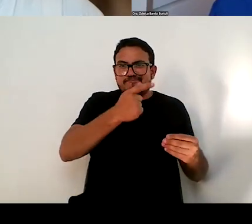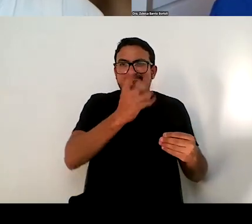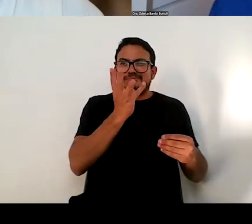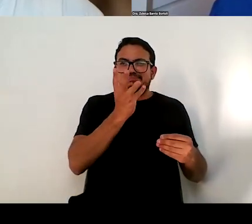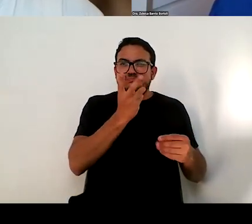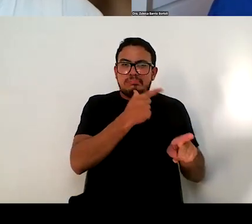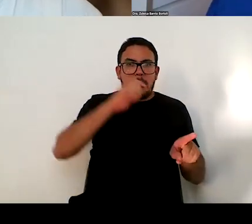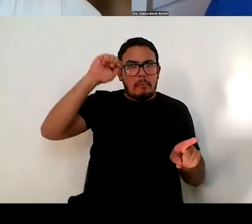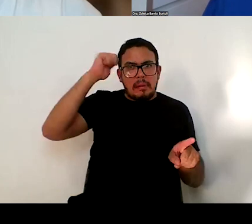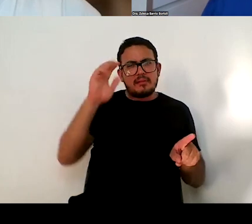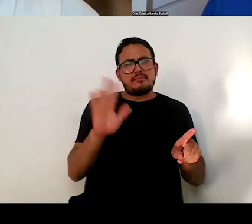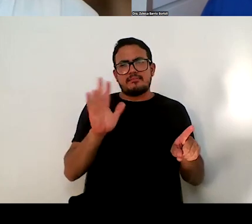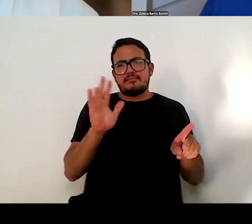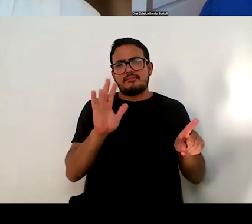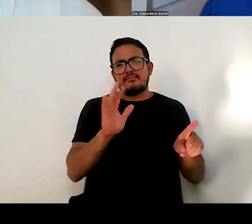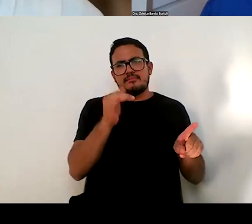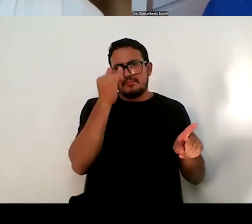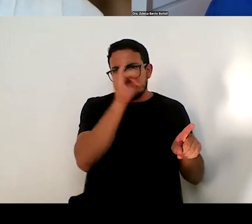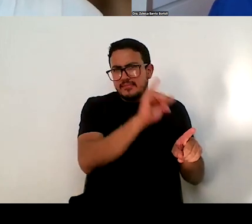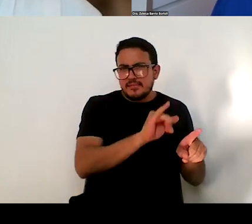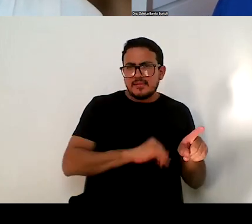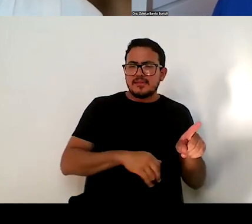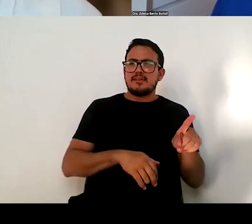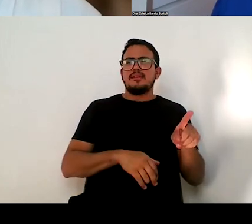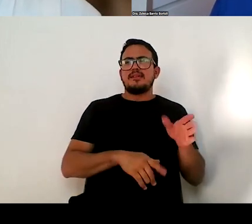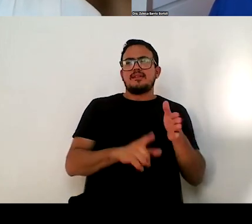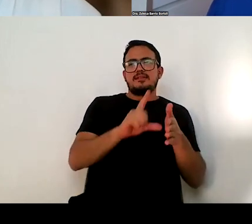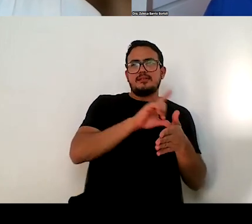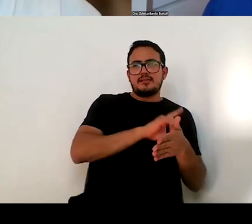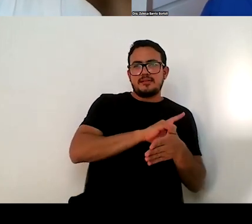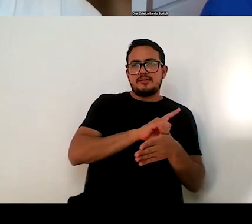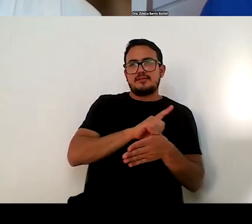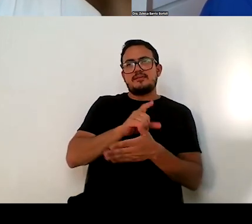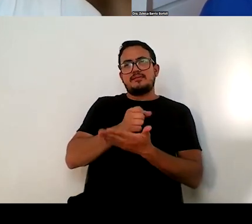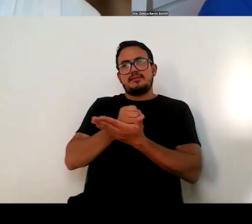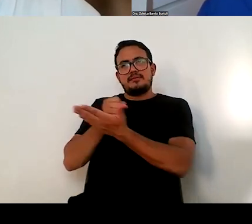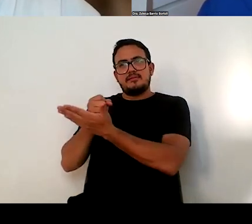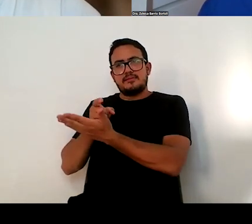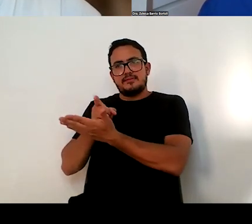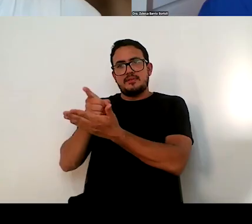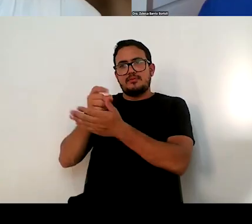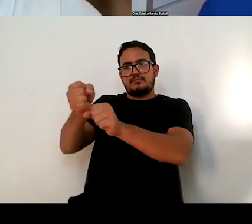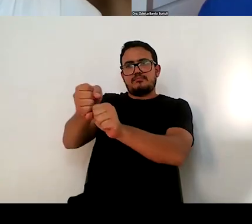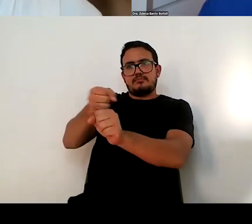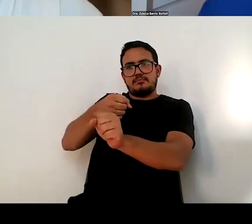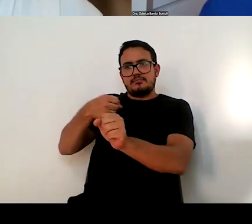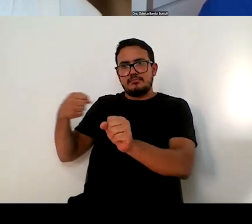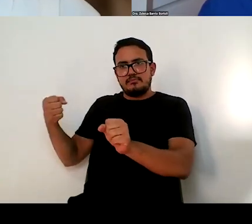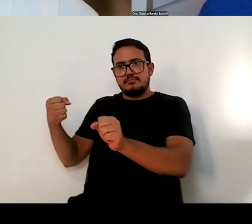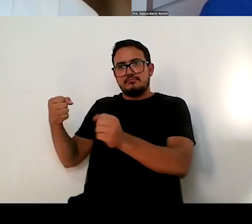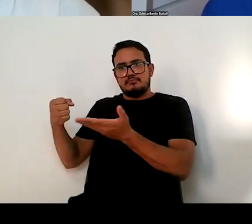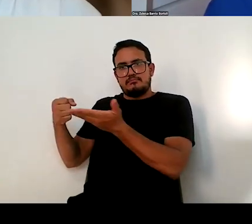menos tempo ali na frigideira ou nessa assadeira para você só fazer uma tostadinha, aquela assadinha dela,